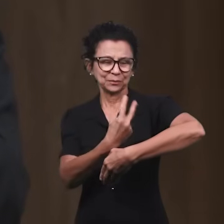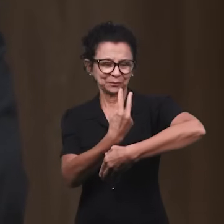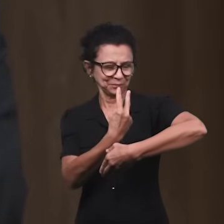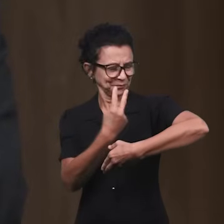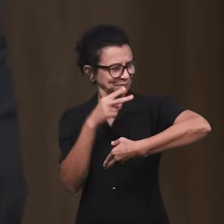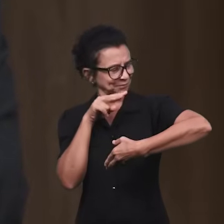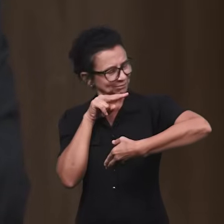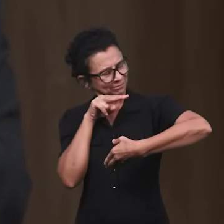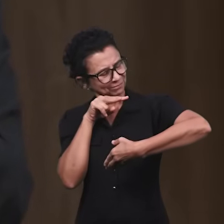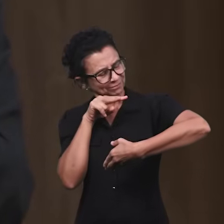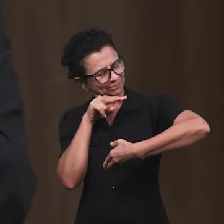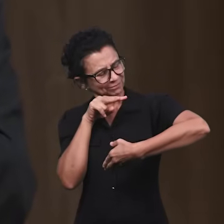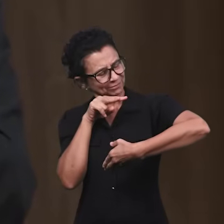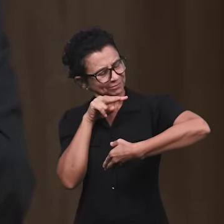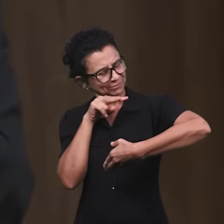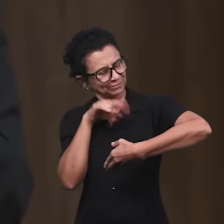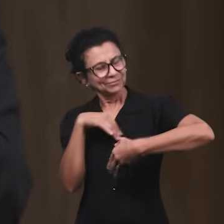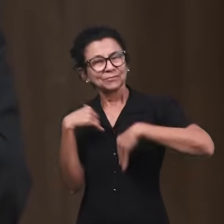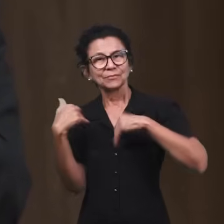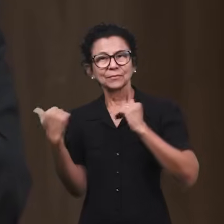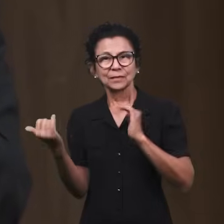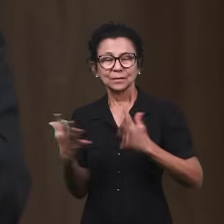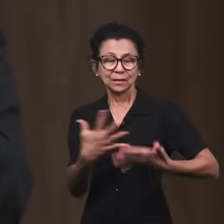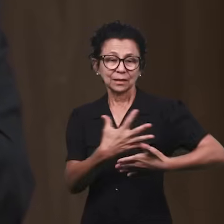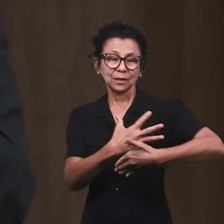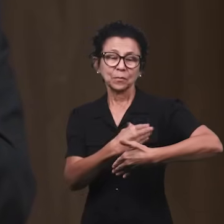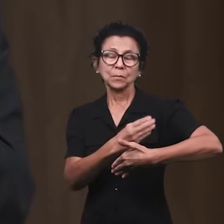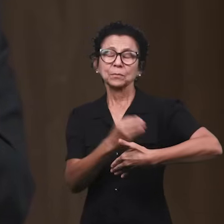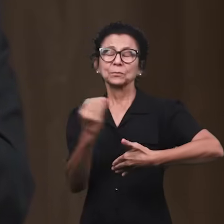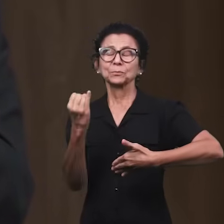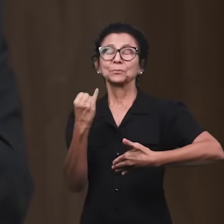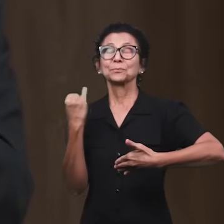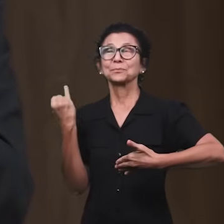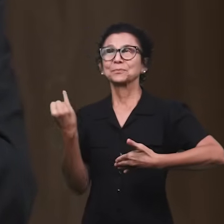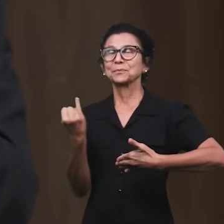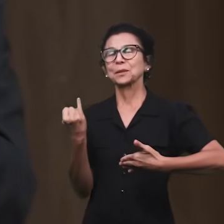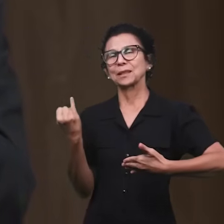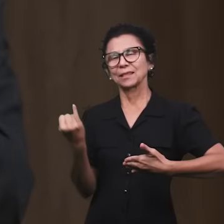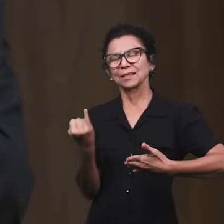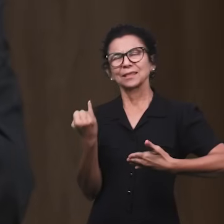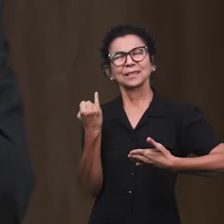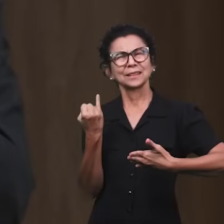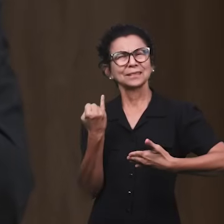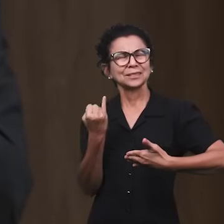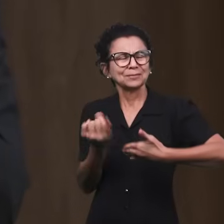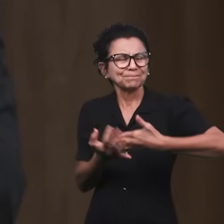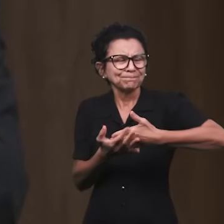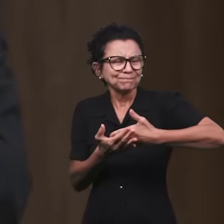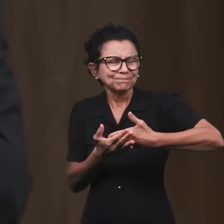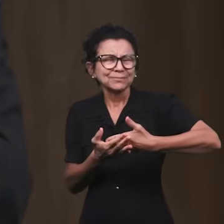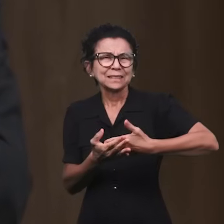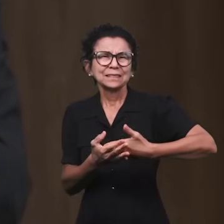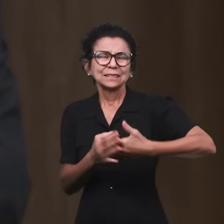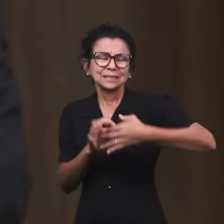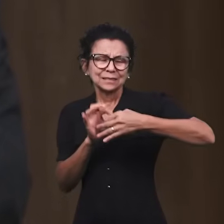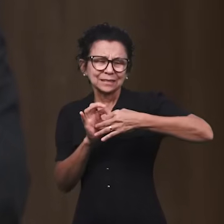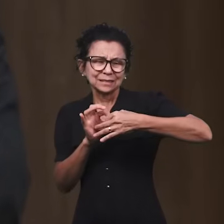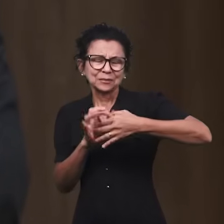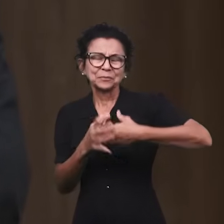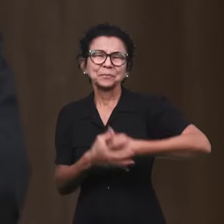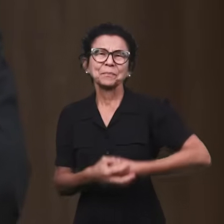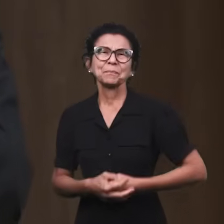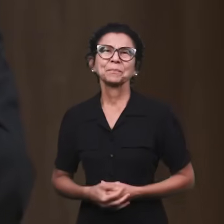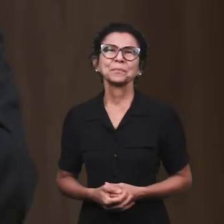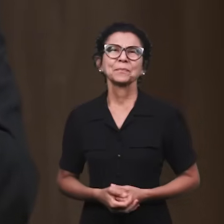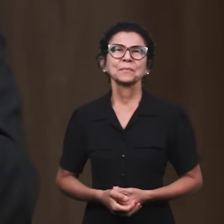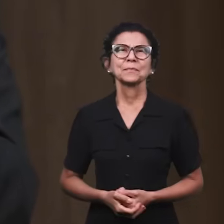filho. E essa fase da amamentação é muito importante nessa conexão de mãe com o filho.